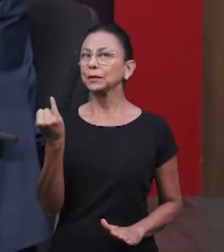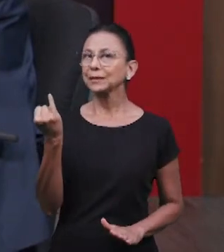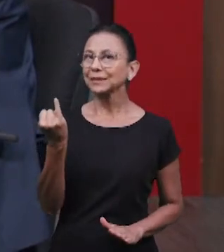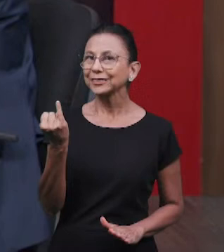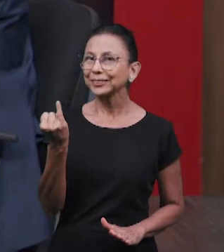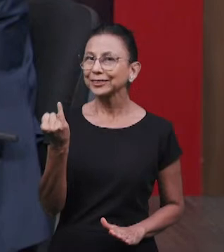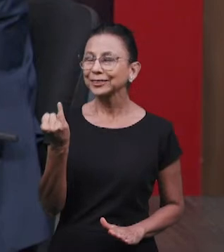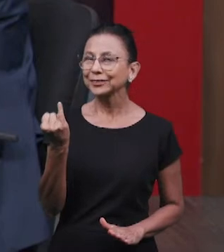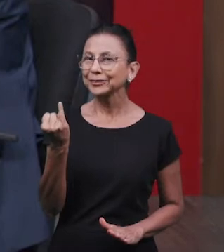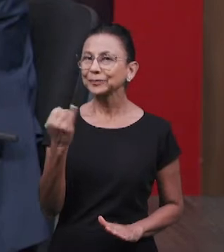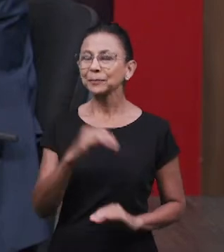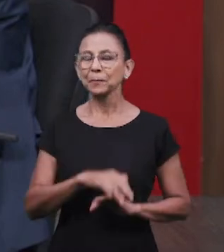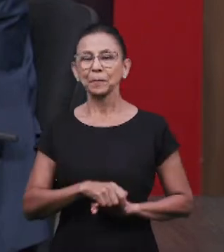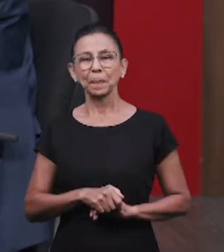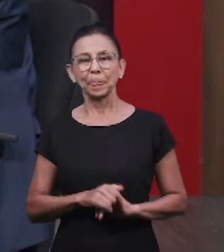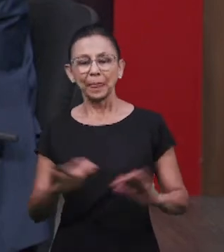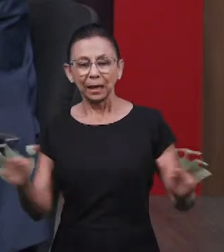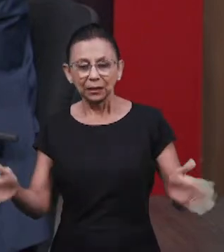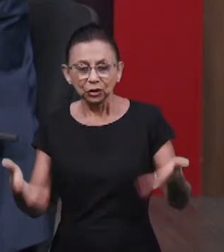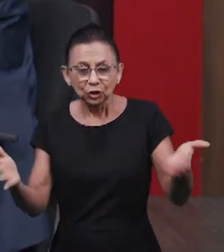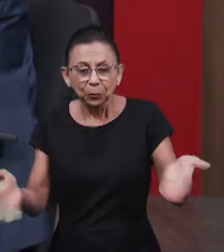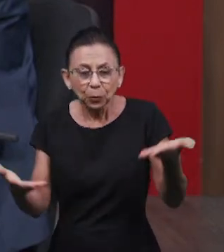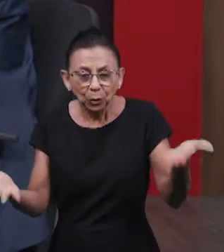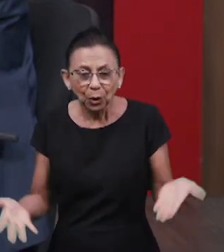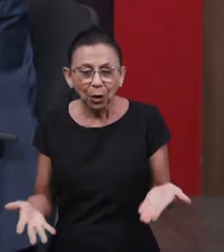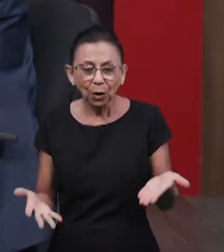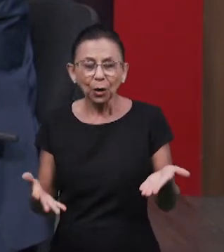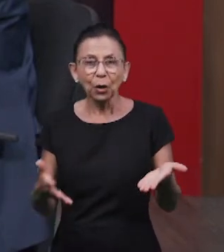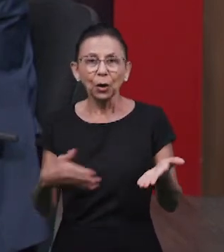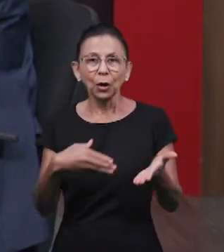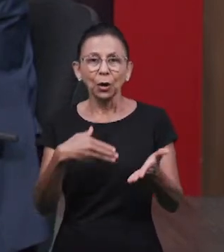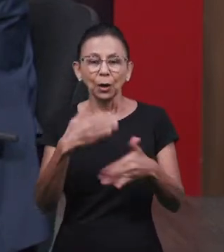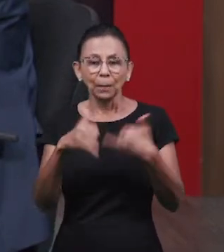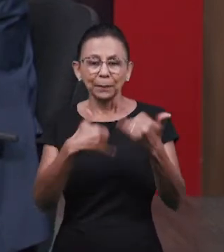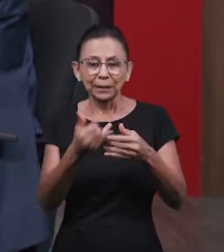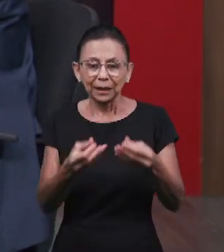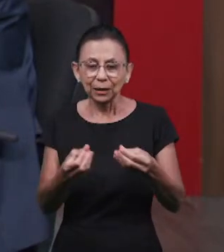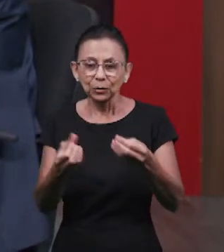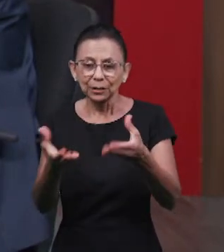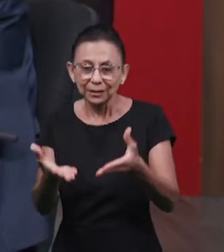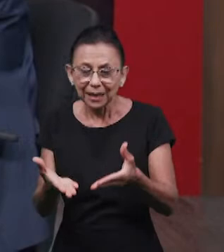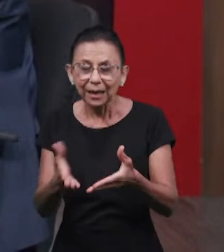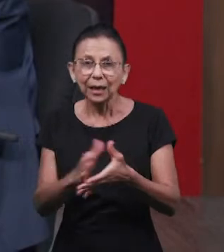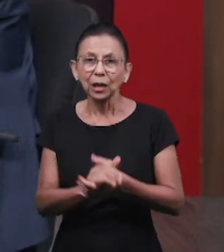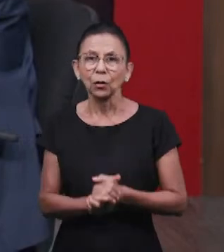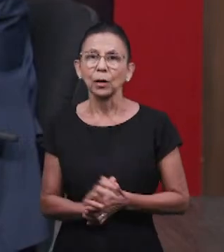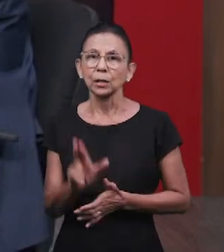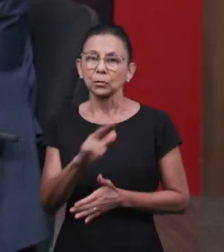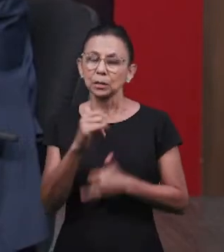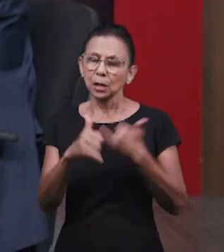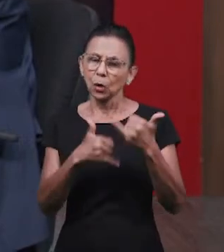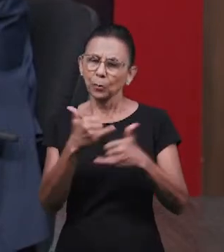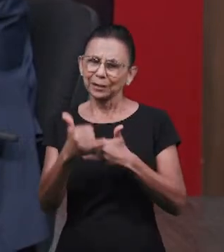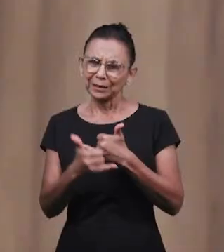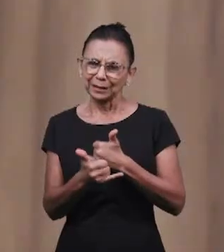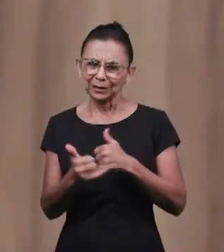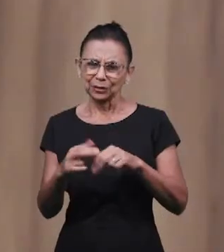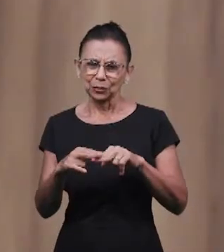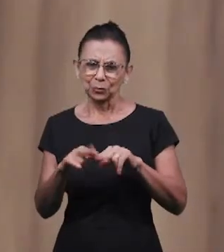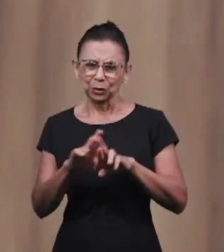importantíssimo para a família. Estimulou, deu brinquedos, chamou para brincadeira, ele está usando o brinquedo de uma forma